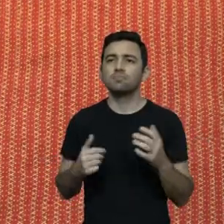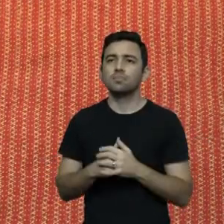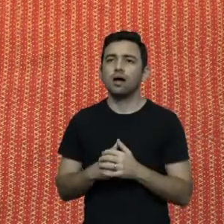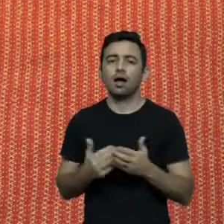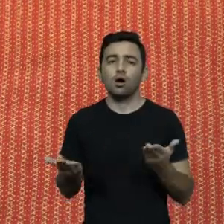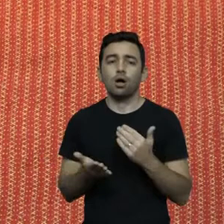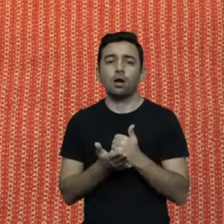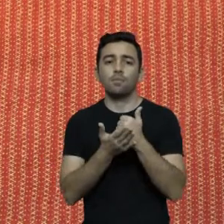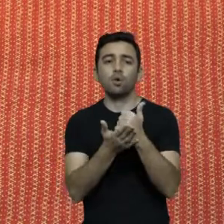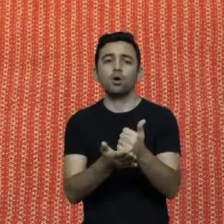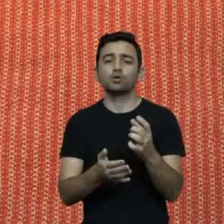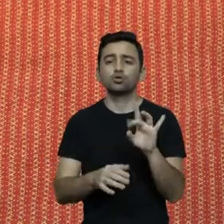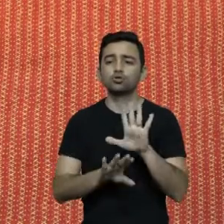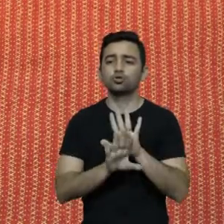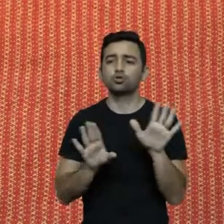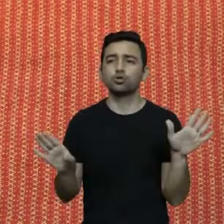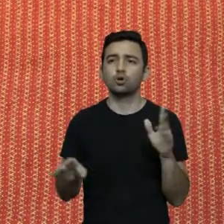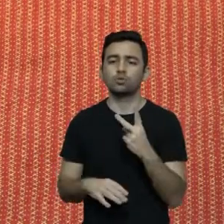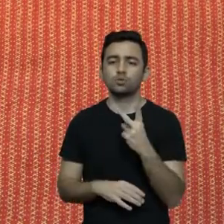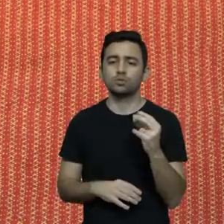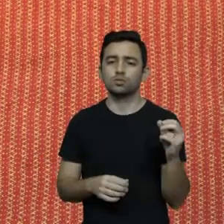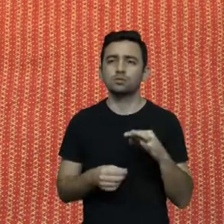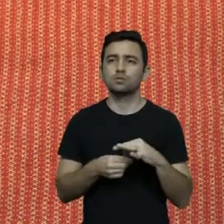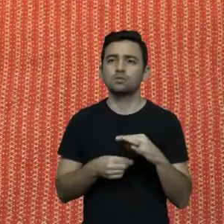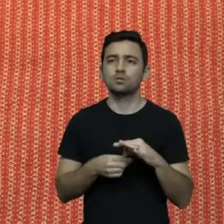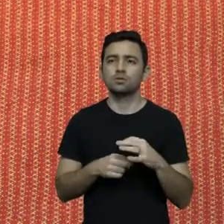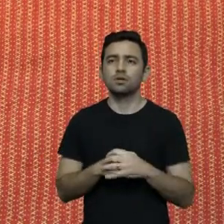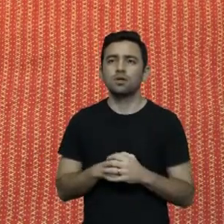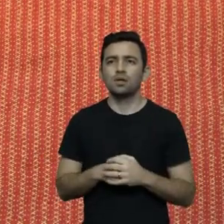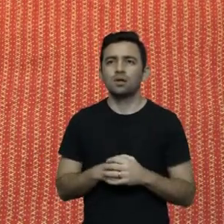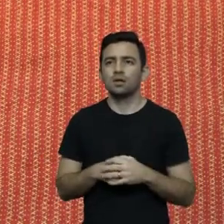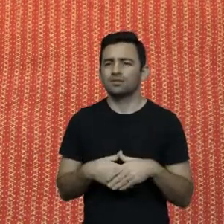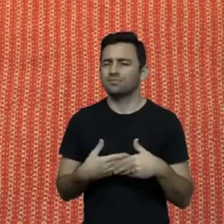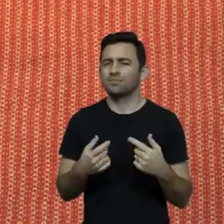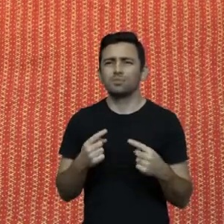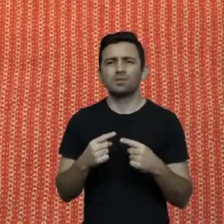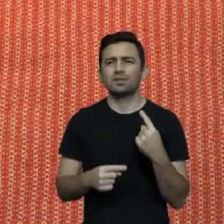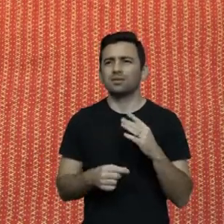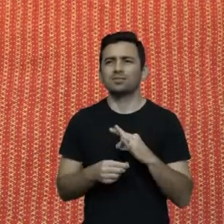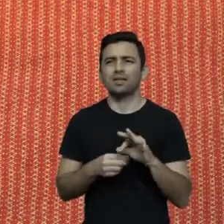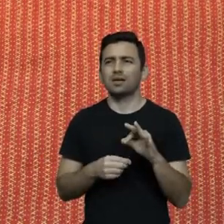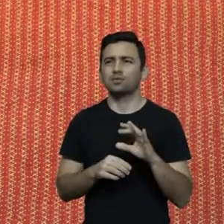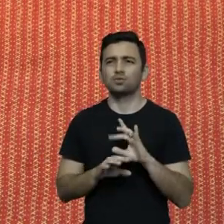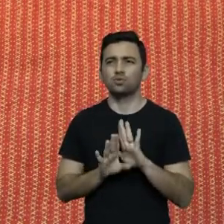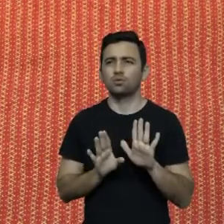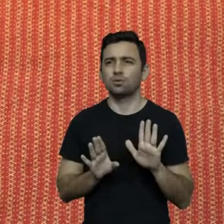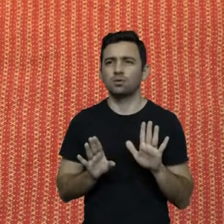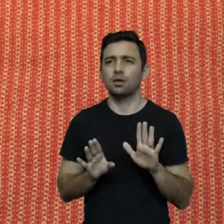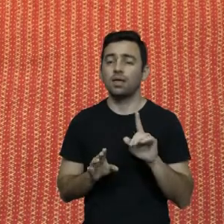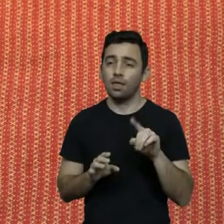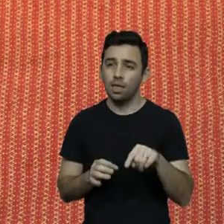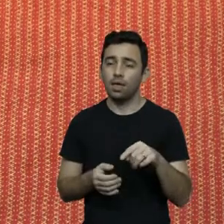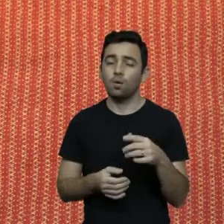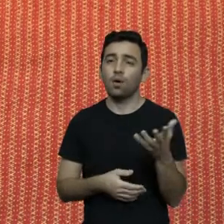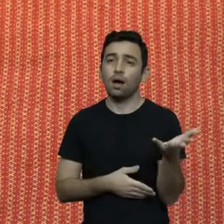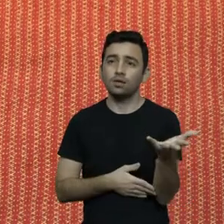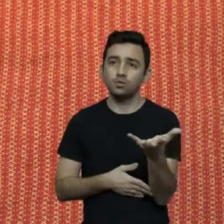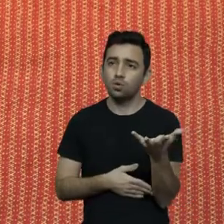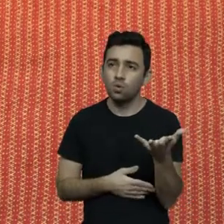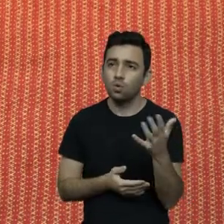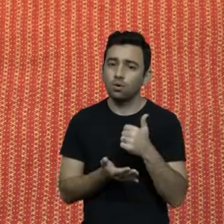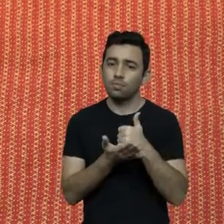estar beneficiando apenas 200 entidades e ali não é entidade é o garçom que é